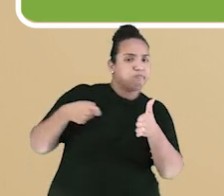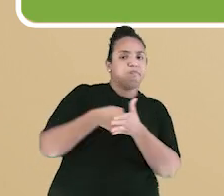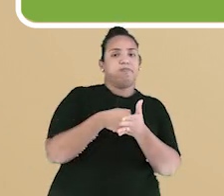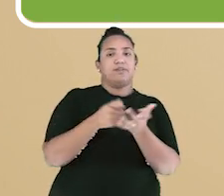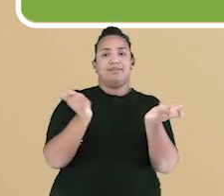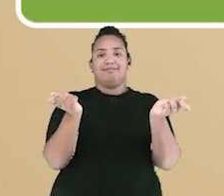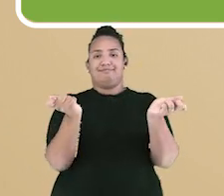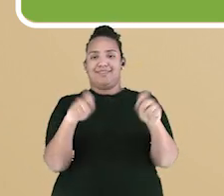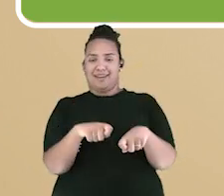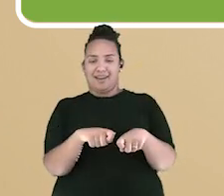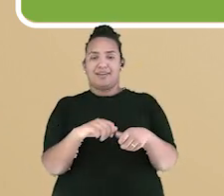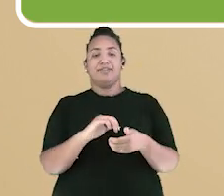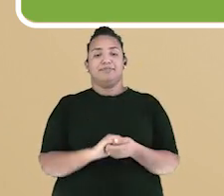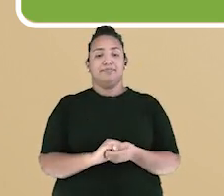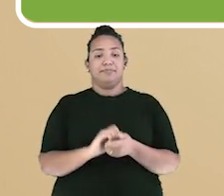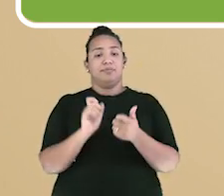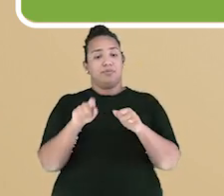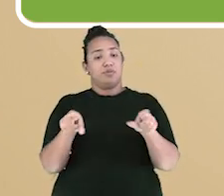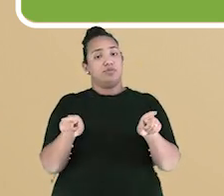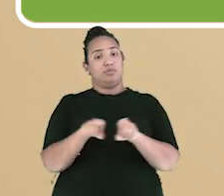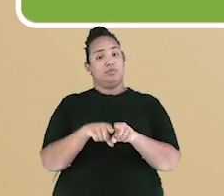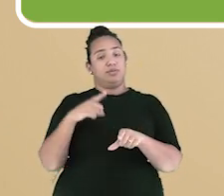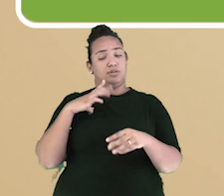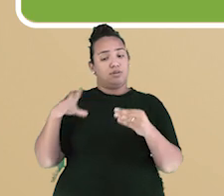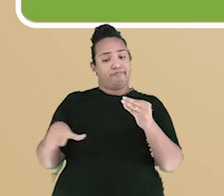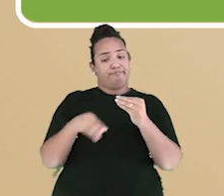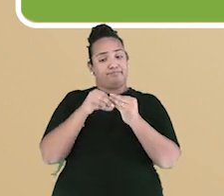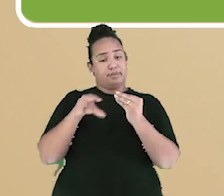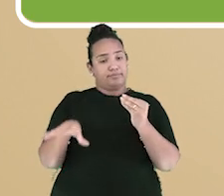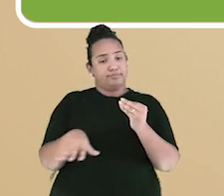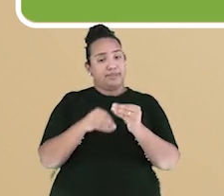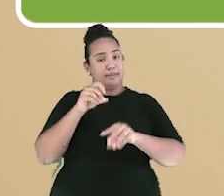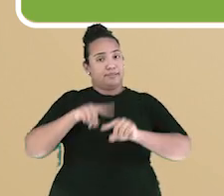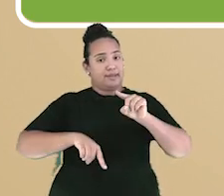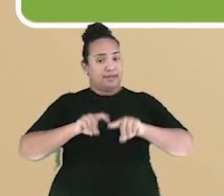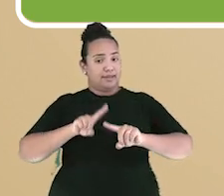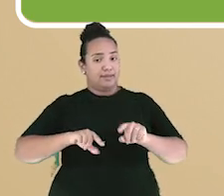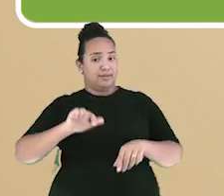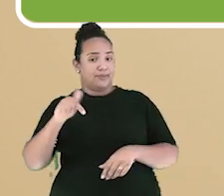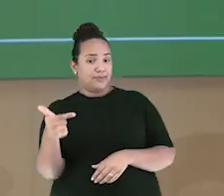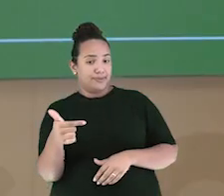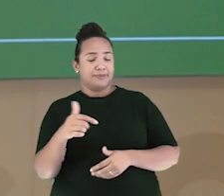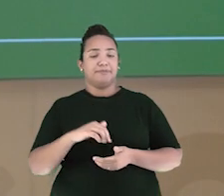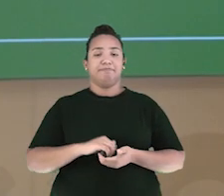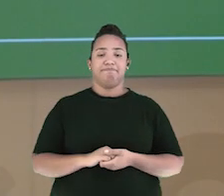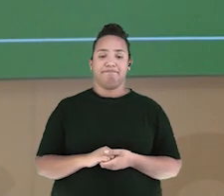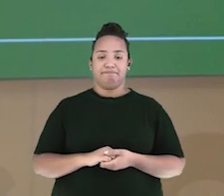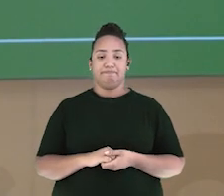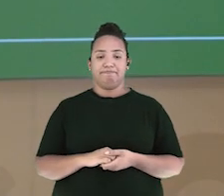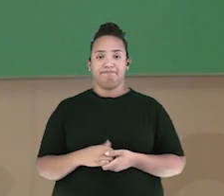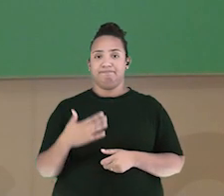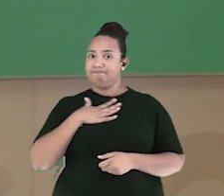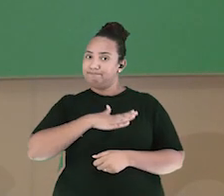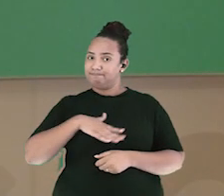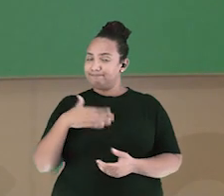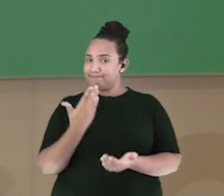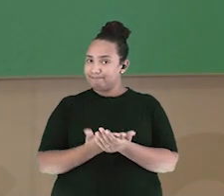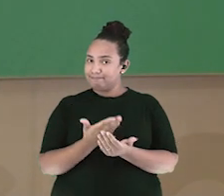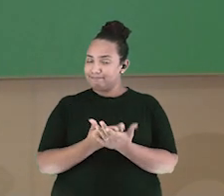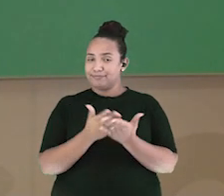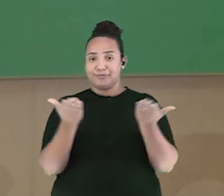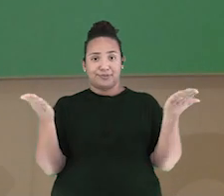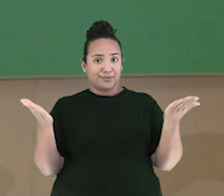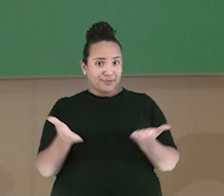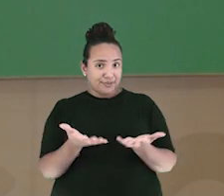partir, podendo ser fortalecida com o acréscimo de outros materiais à sua estrutura. E é isto. Curtiu a